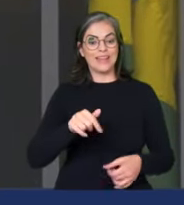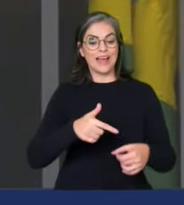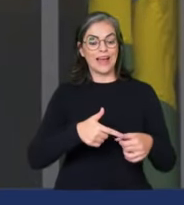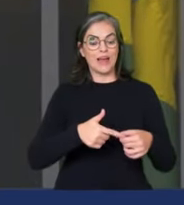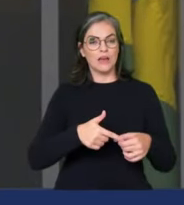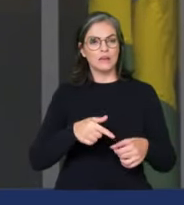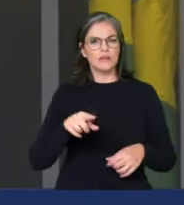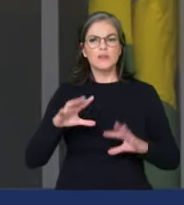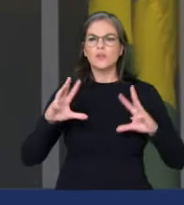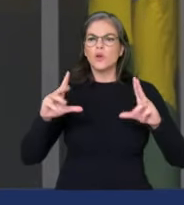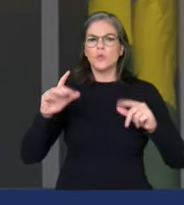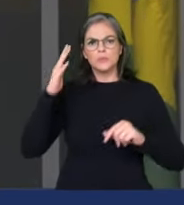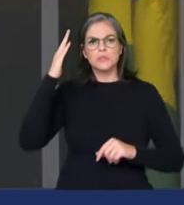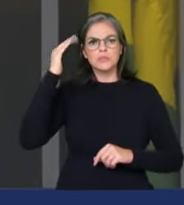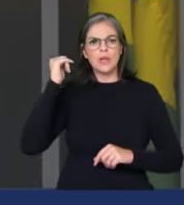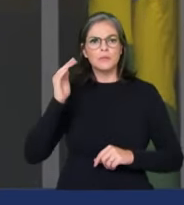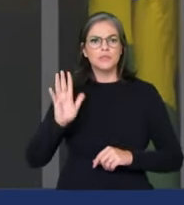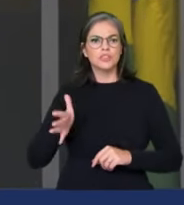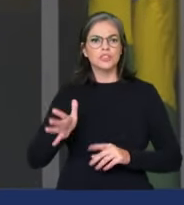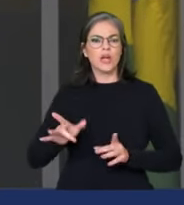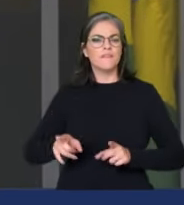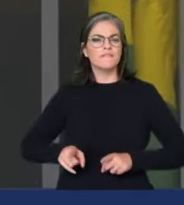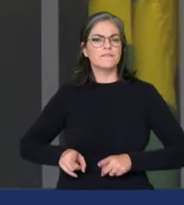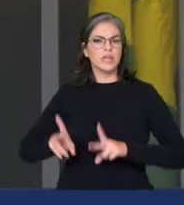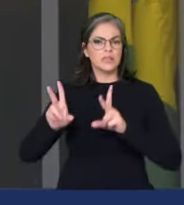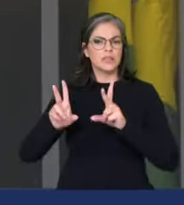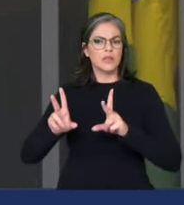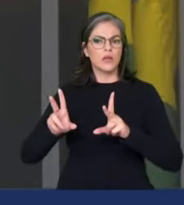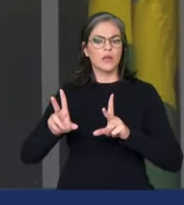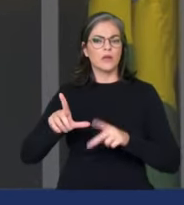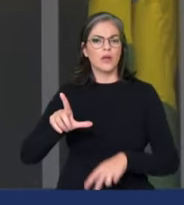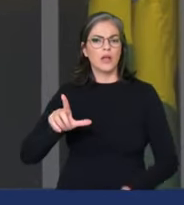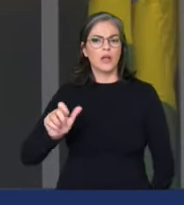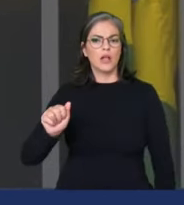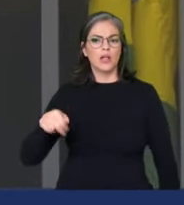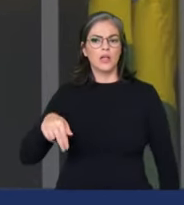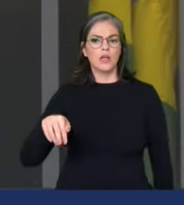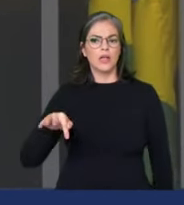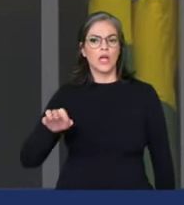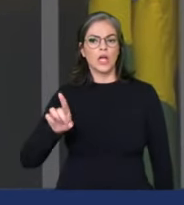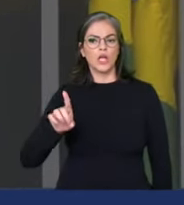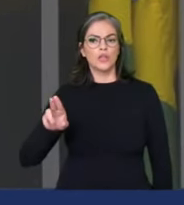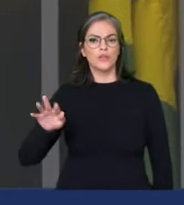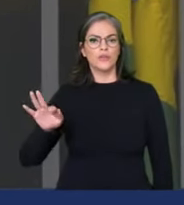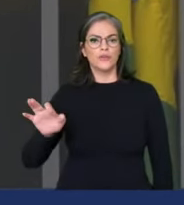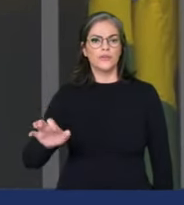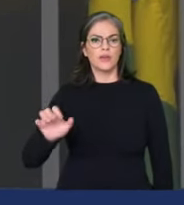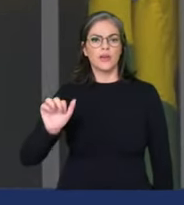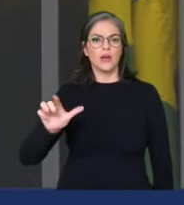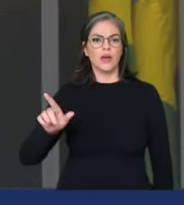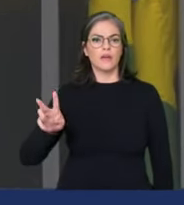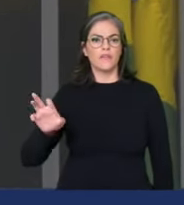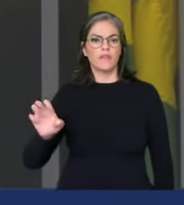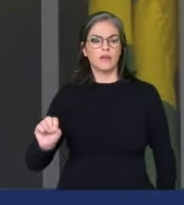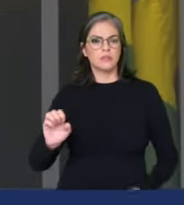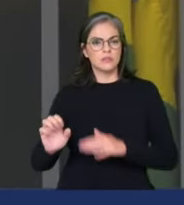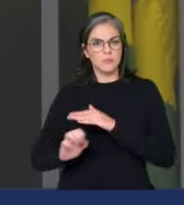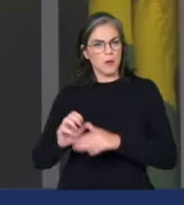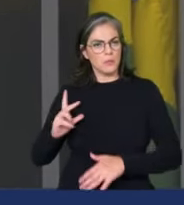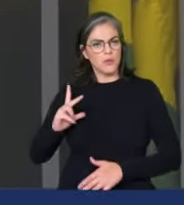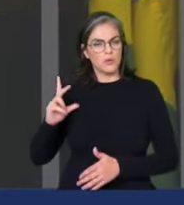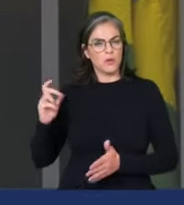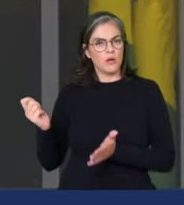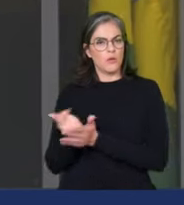vendida a Landulfo Alves ao setor privado. Portanto, todos esses elementos